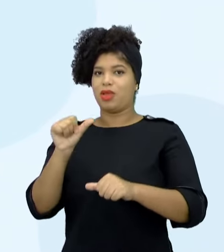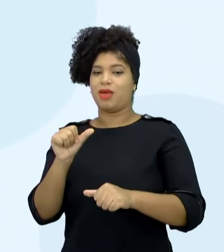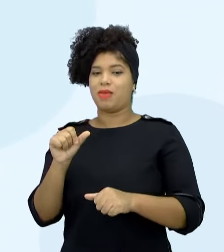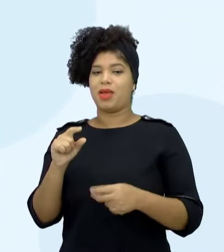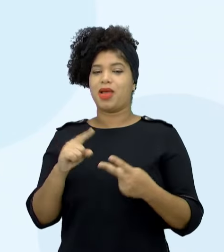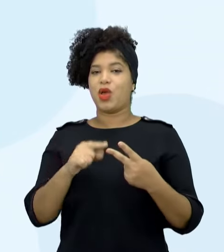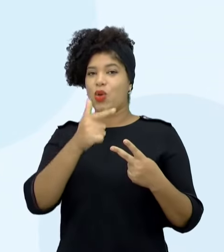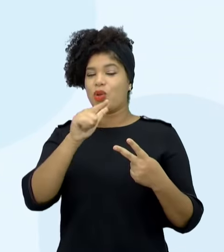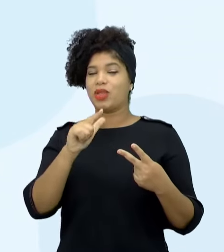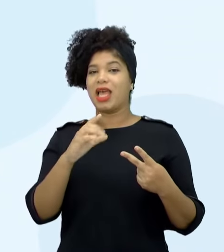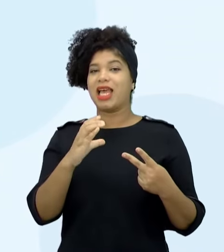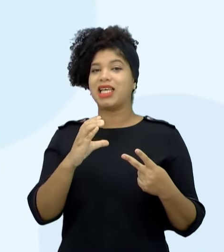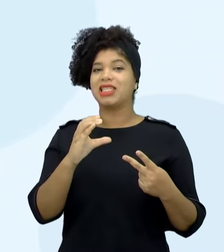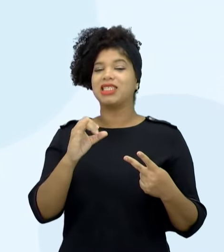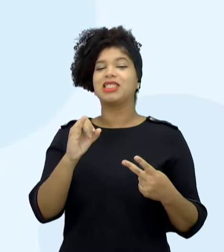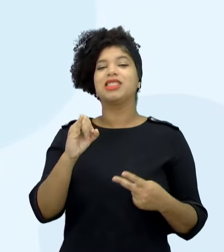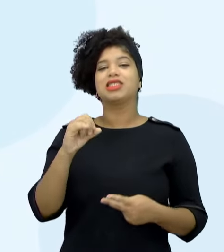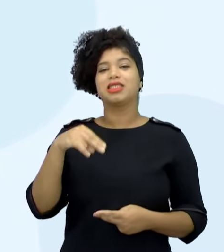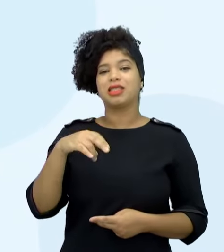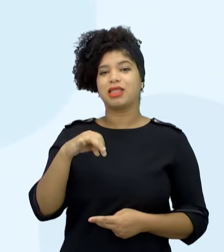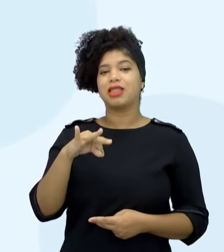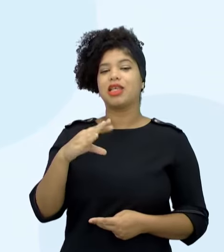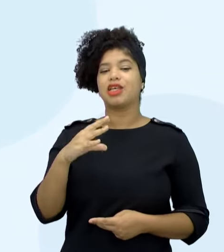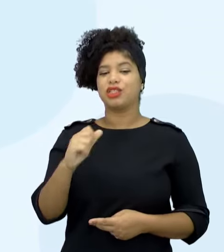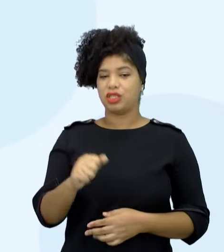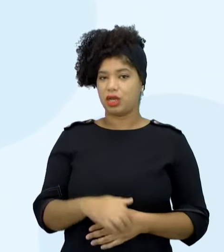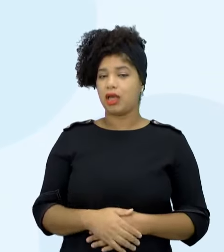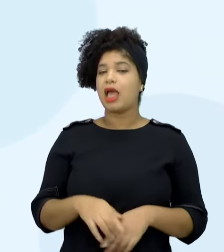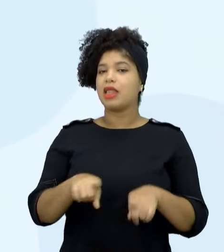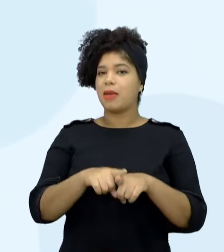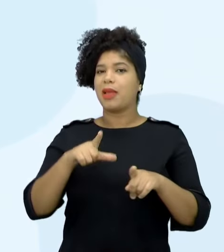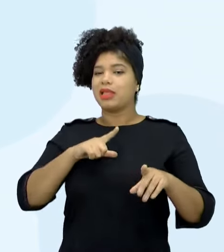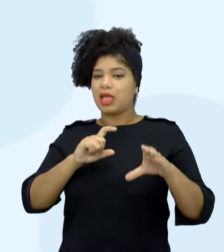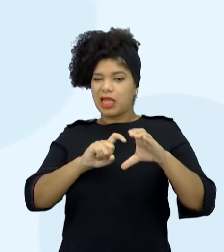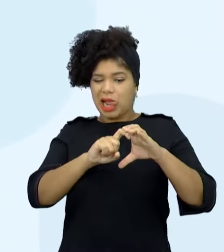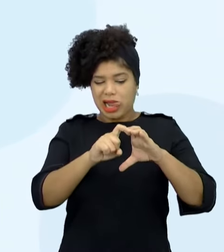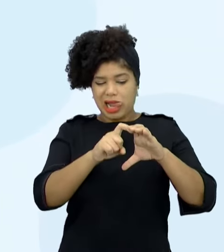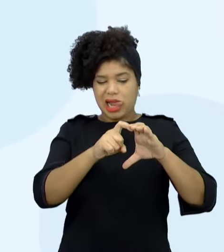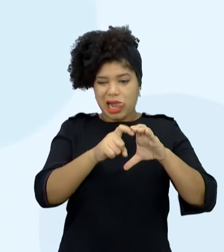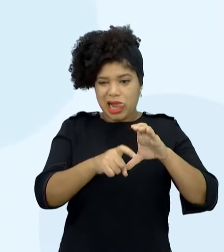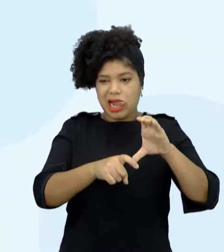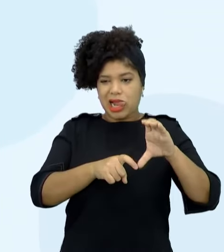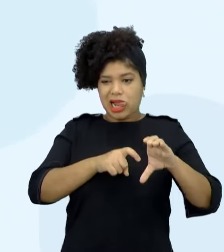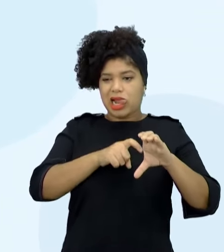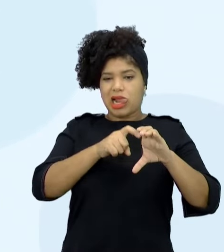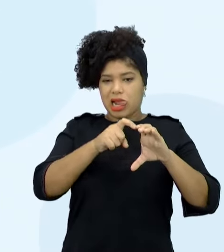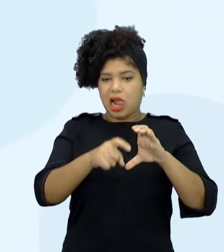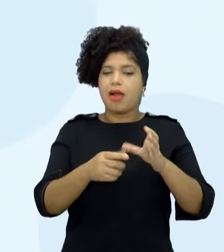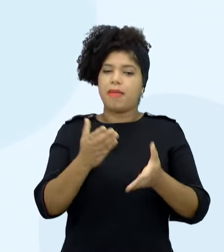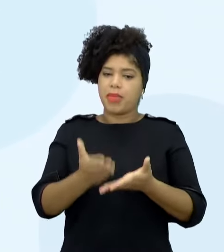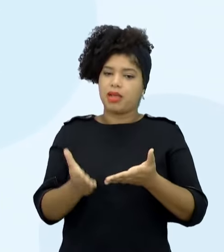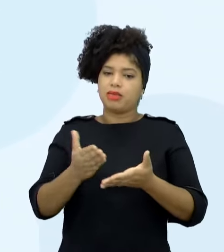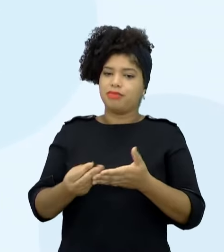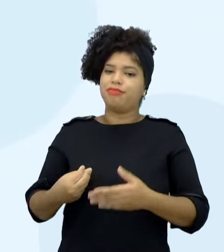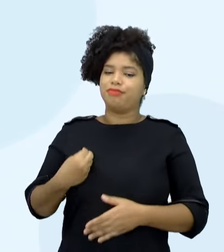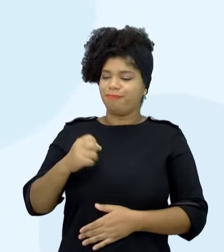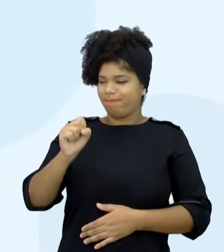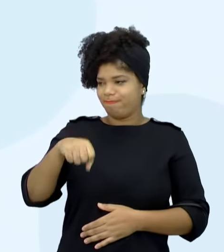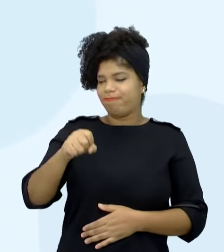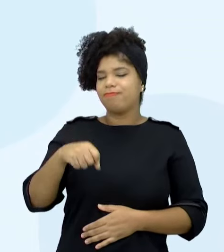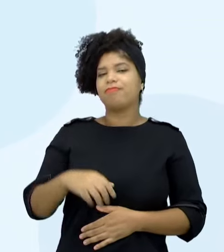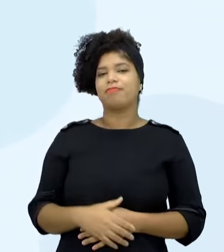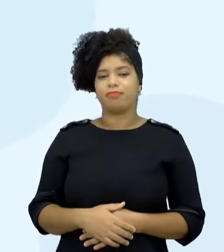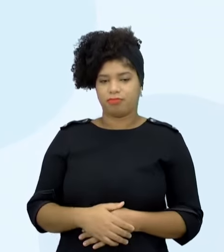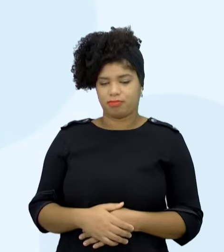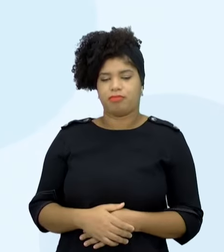né? Aqui também tem atrito envolvido, né? Tem perda. Quando eu falo em atrito,